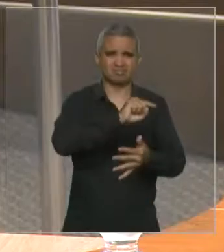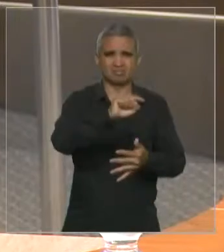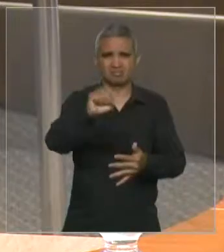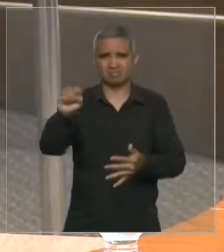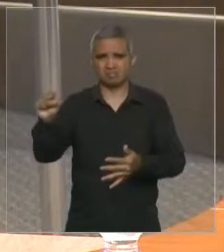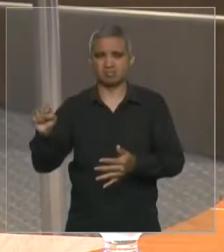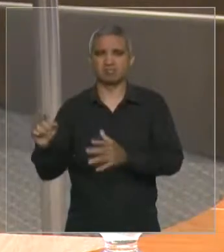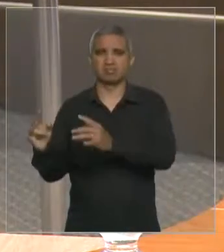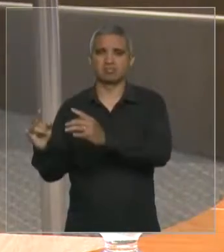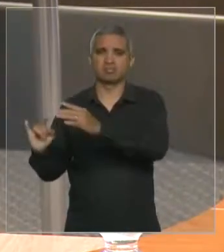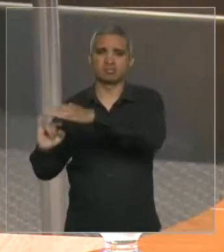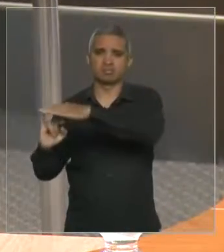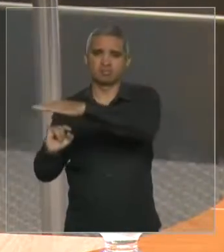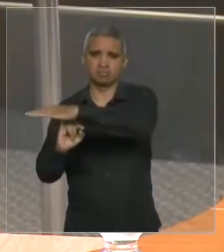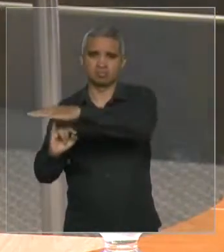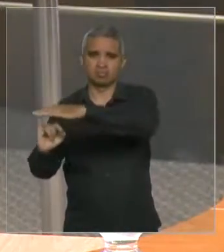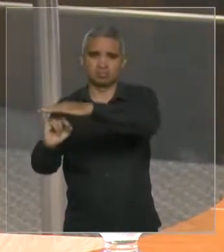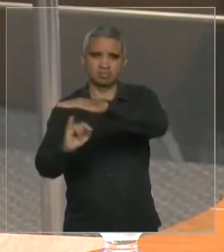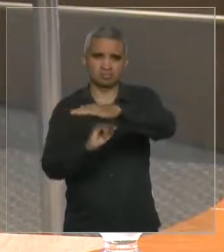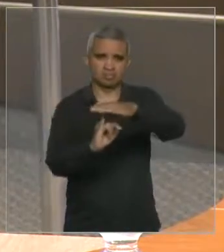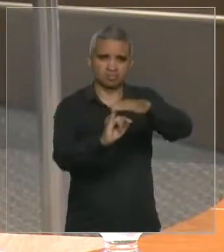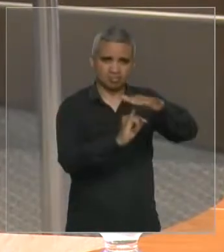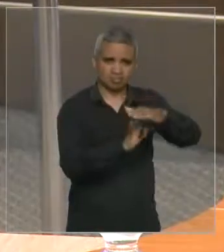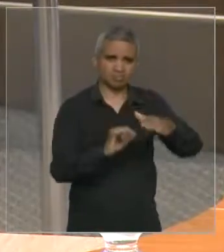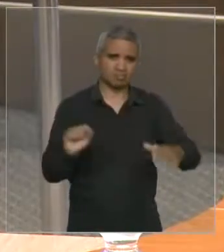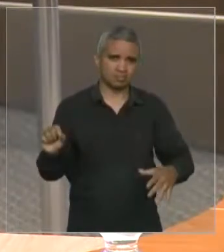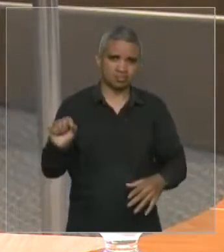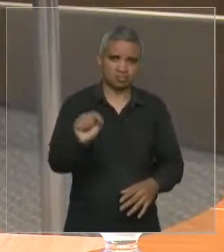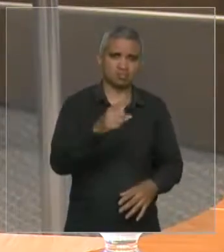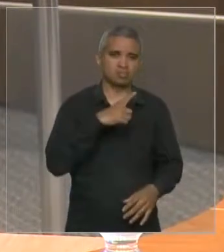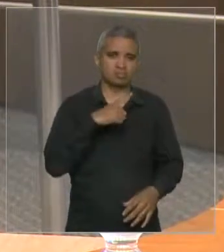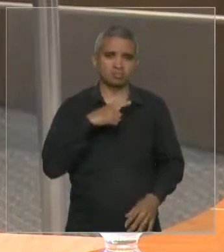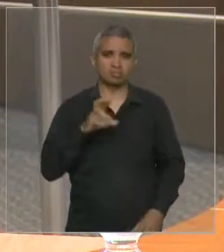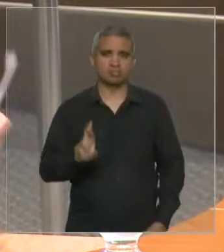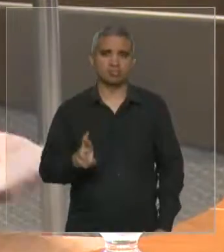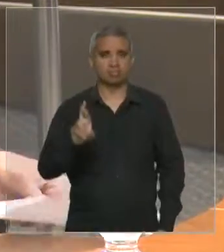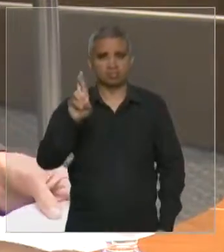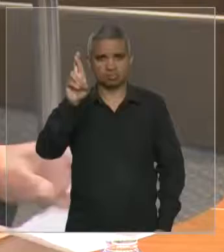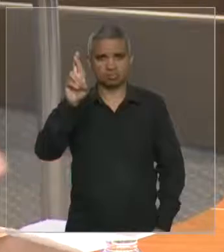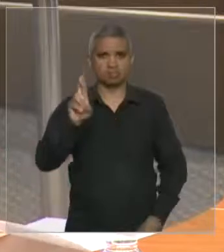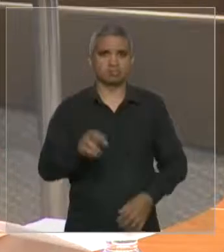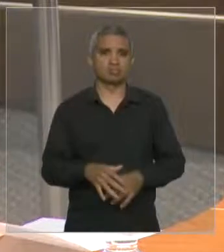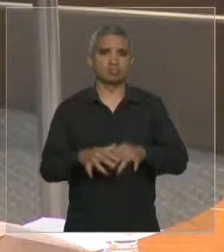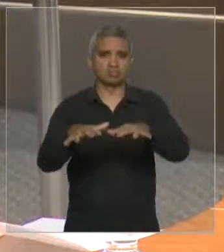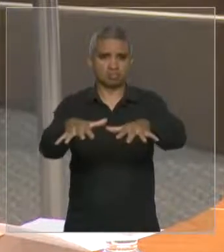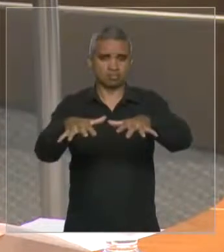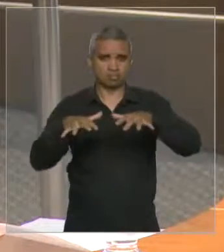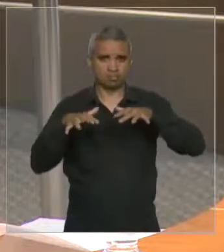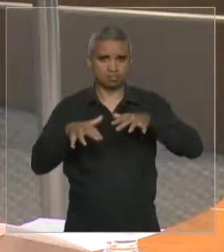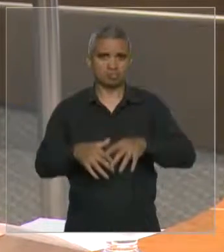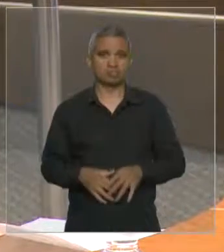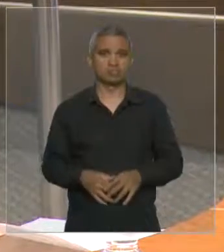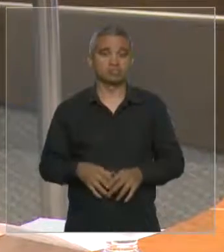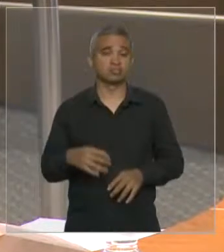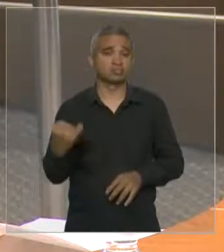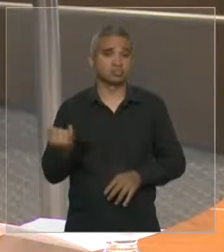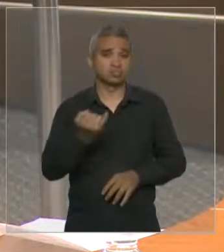estão representadas nessas audiências públicas. E aqui é importante destacar que já